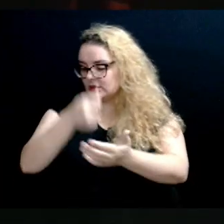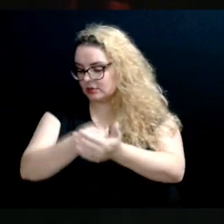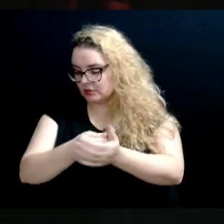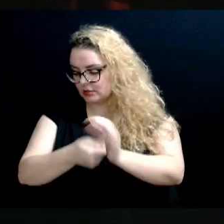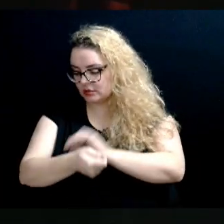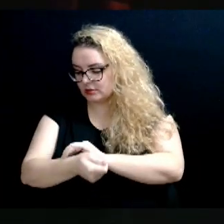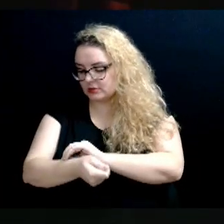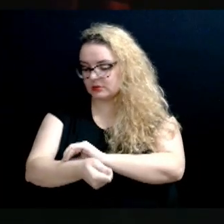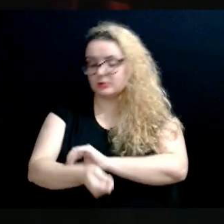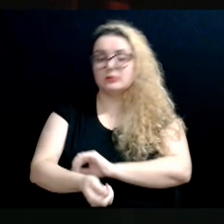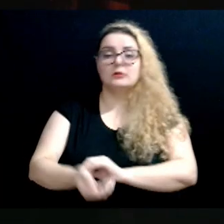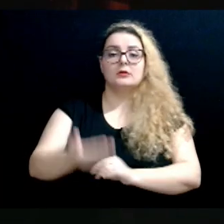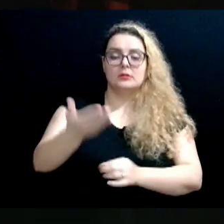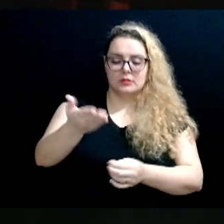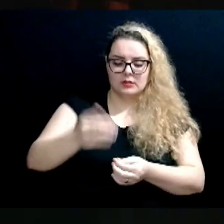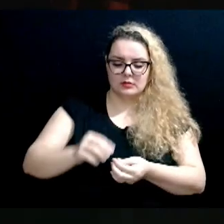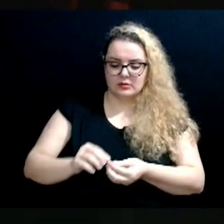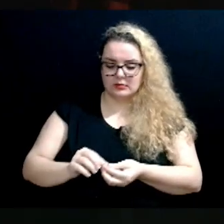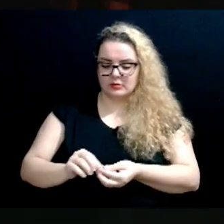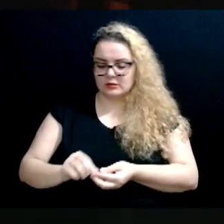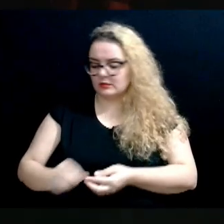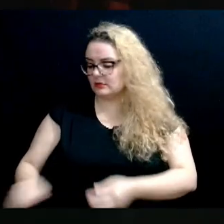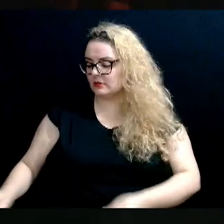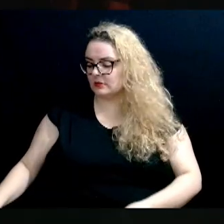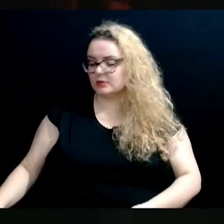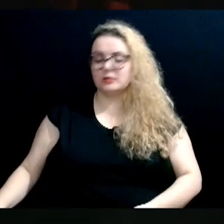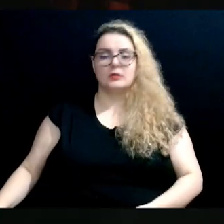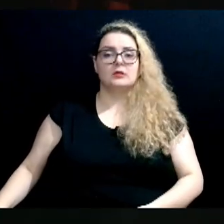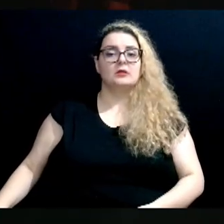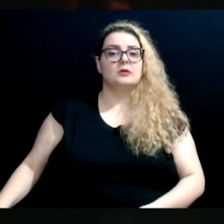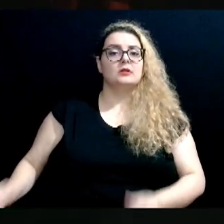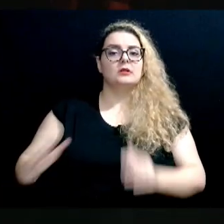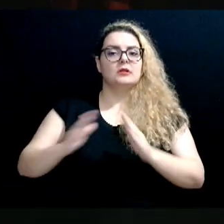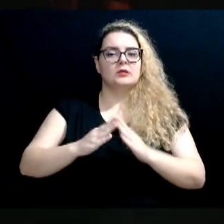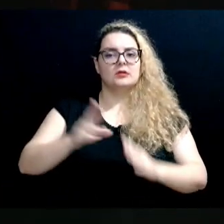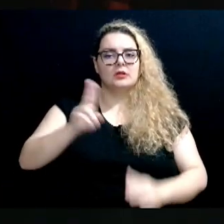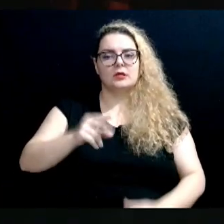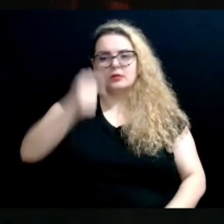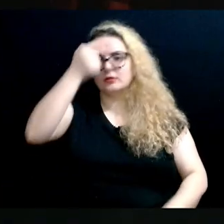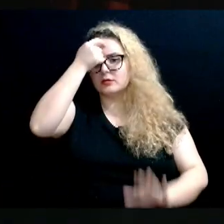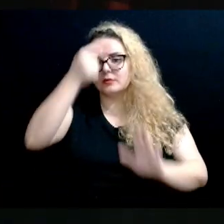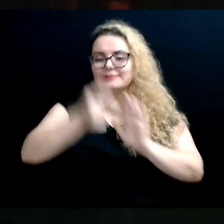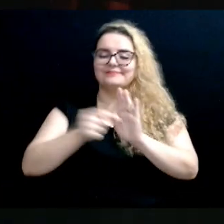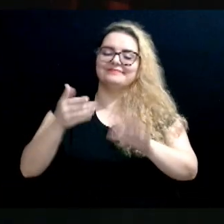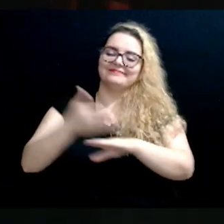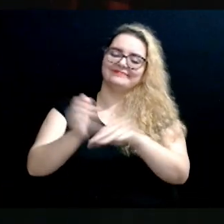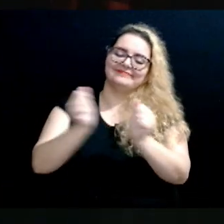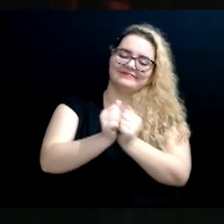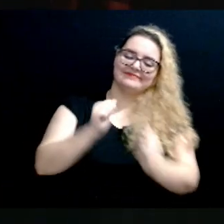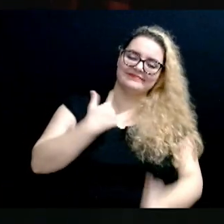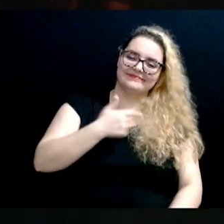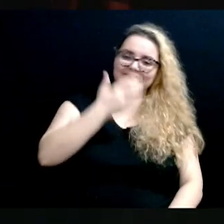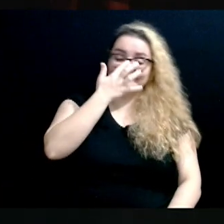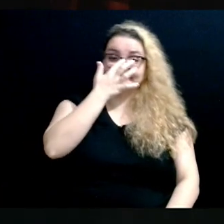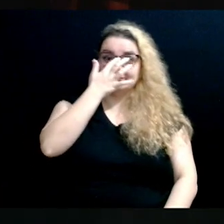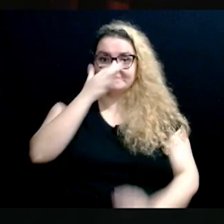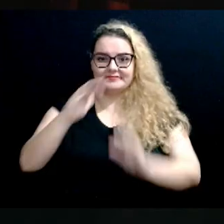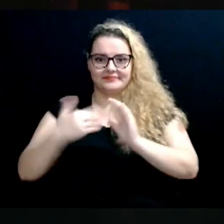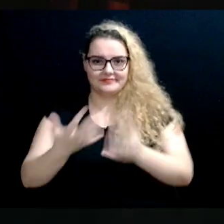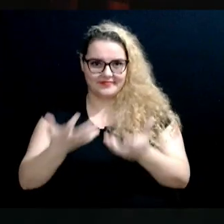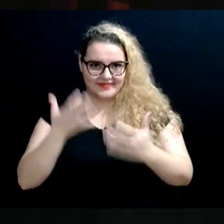casa, utiliza a inteligência artificial no seu dia a dia? Participe com a gente, mande sua mensagem, a gente quer saber se você